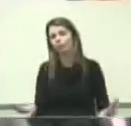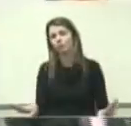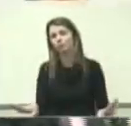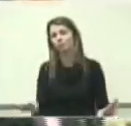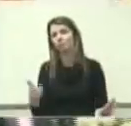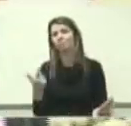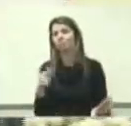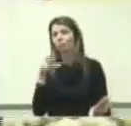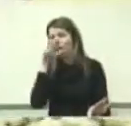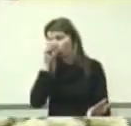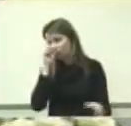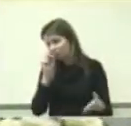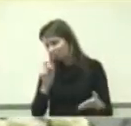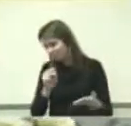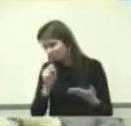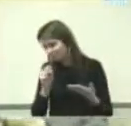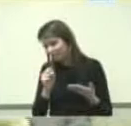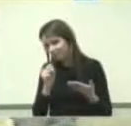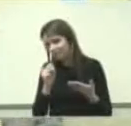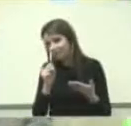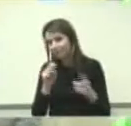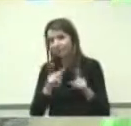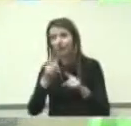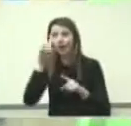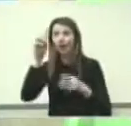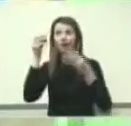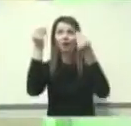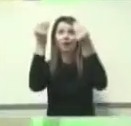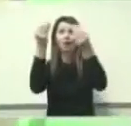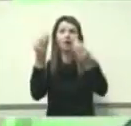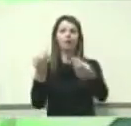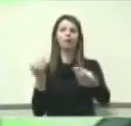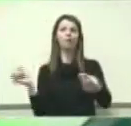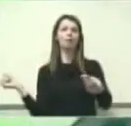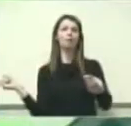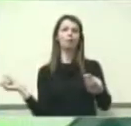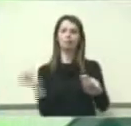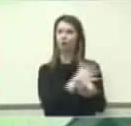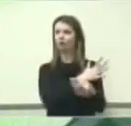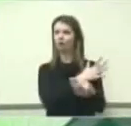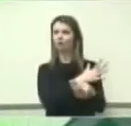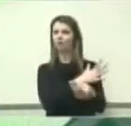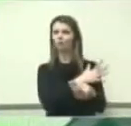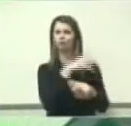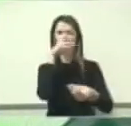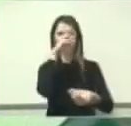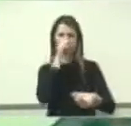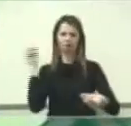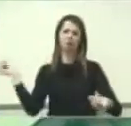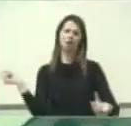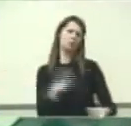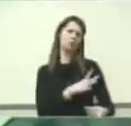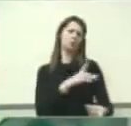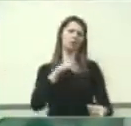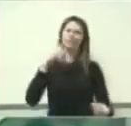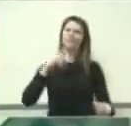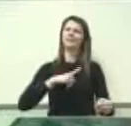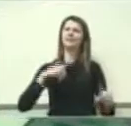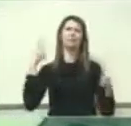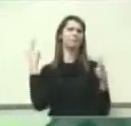aleluia Deus vai renovar Deus quer renovar apesar dos ventos contrários da tua